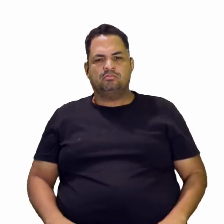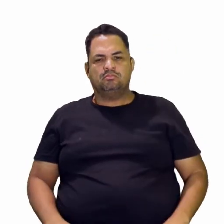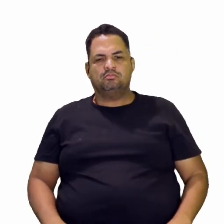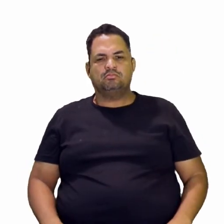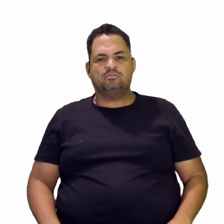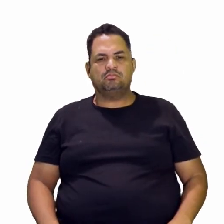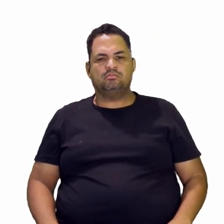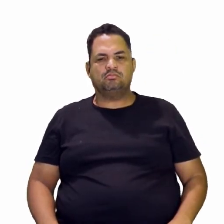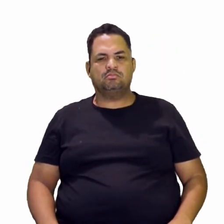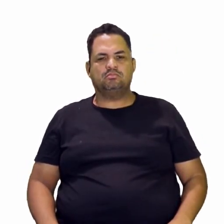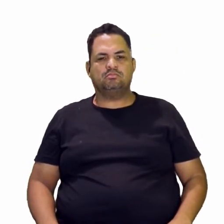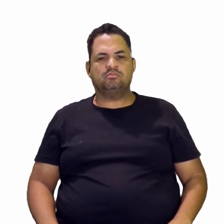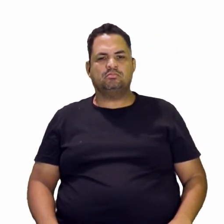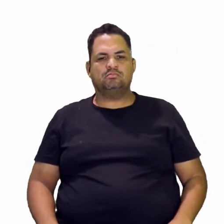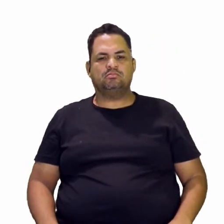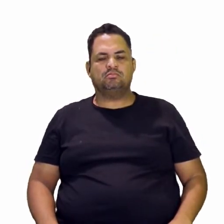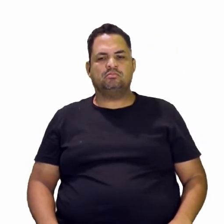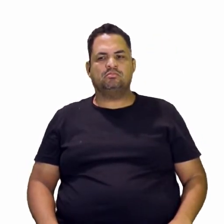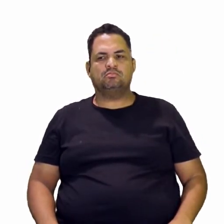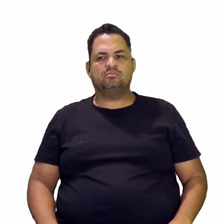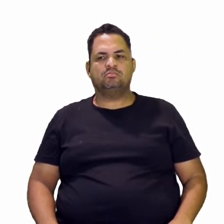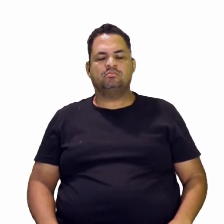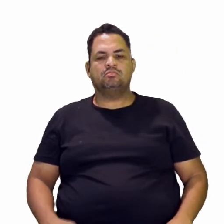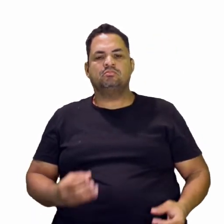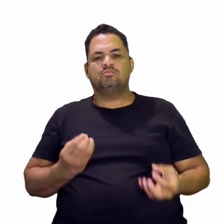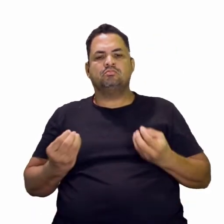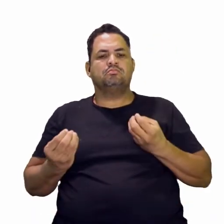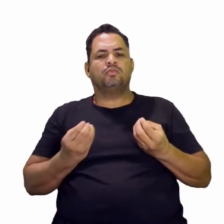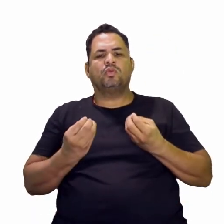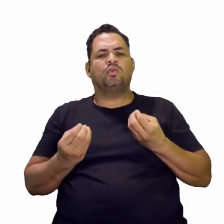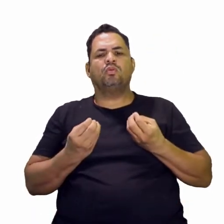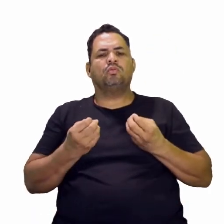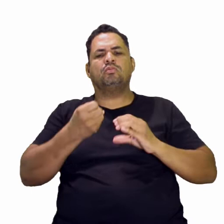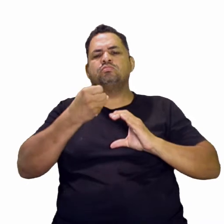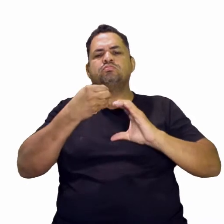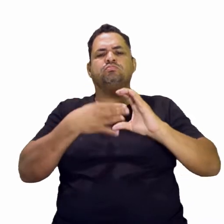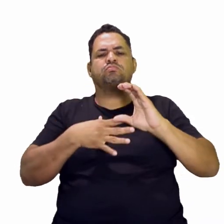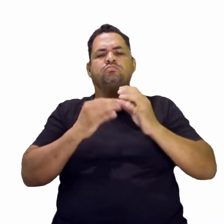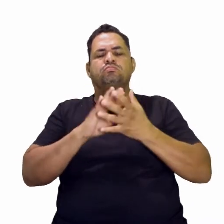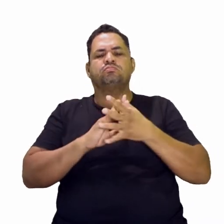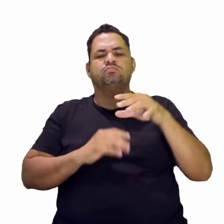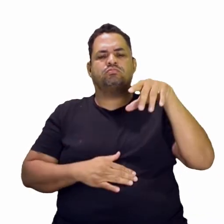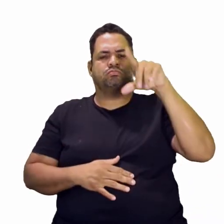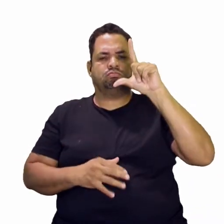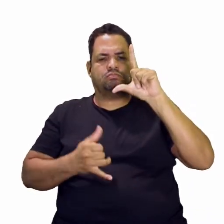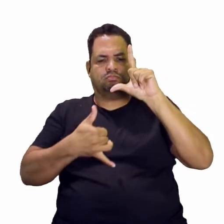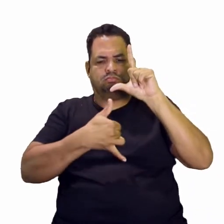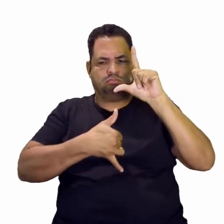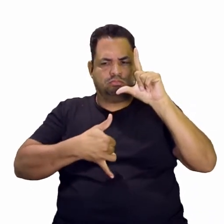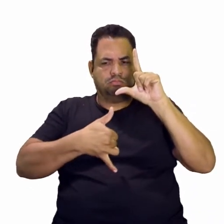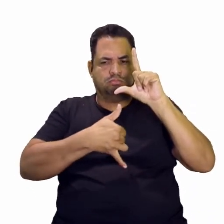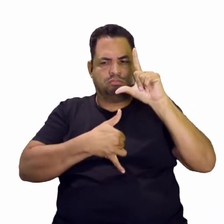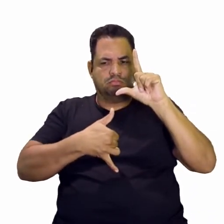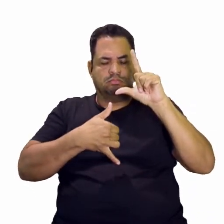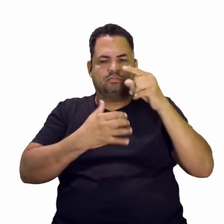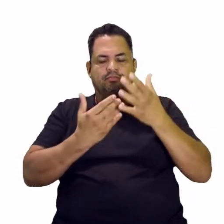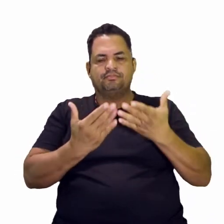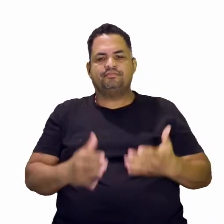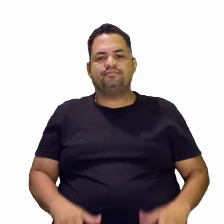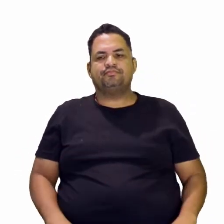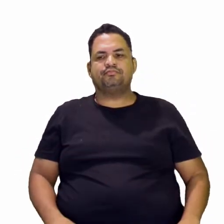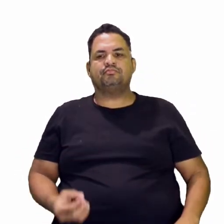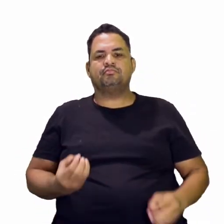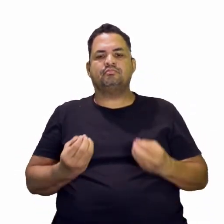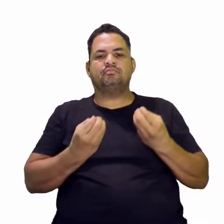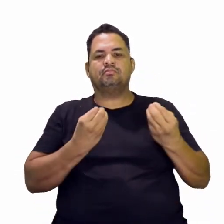vegetais. Como são os lipídios, professor? Agora mostra para nós esses trem, né?